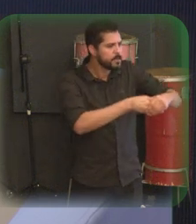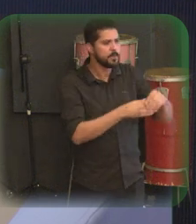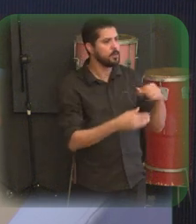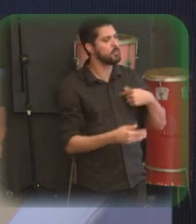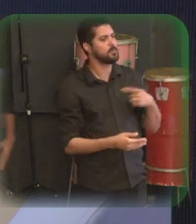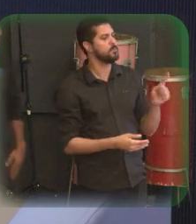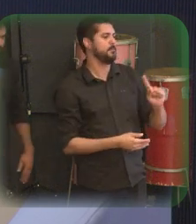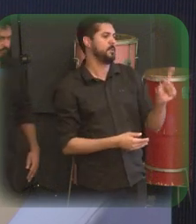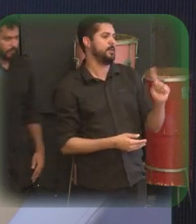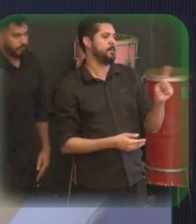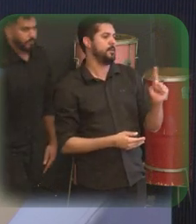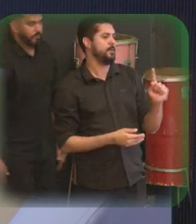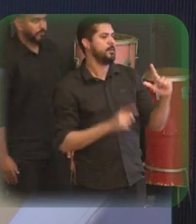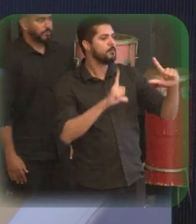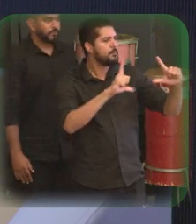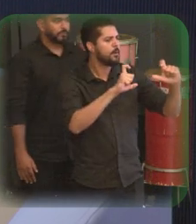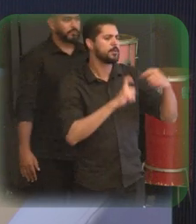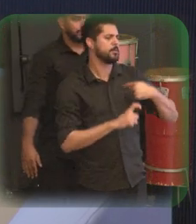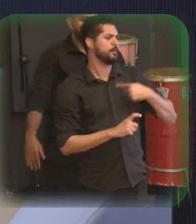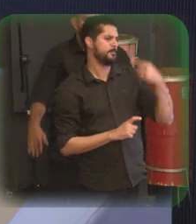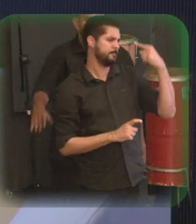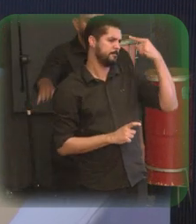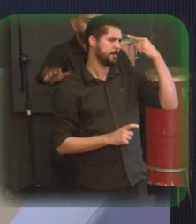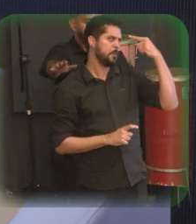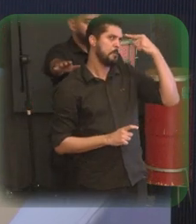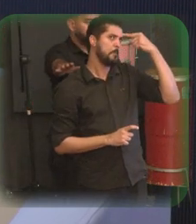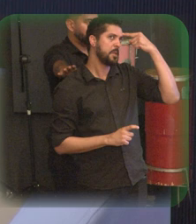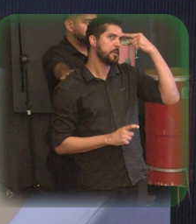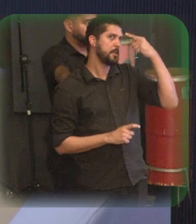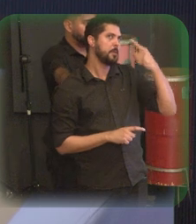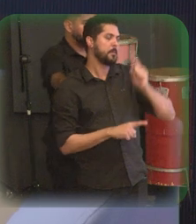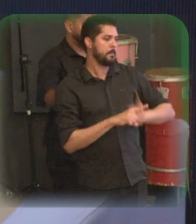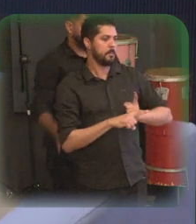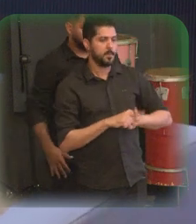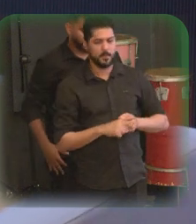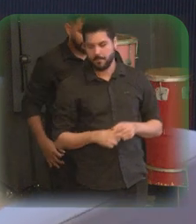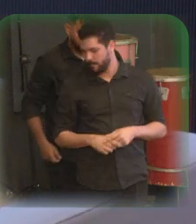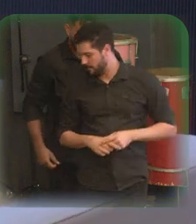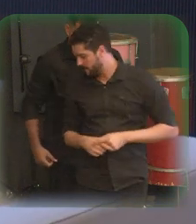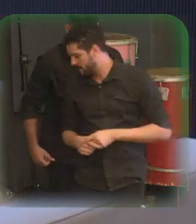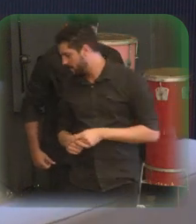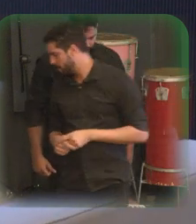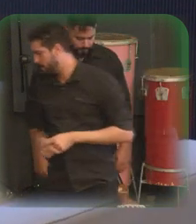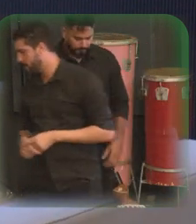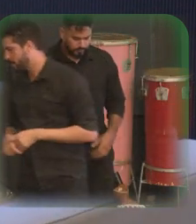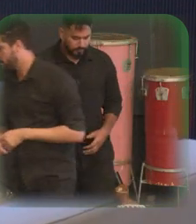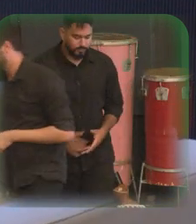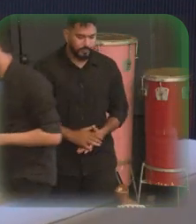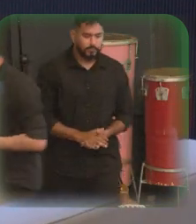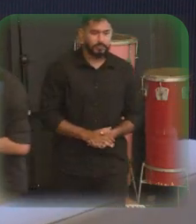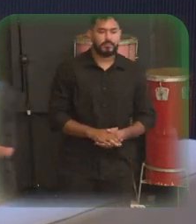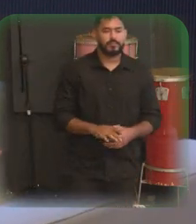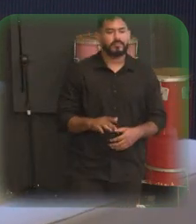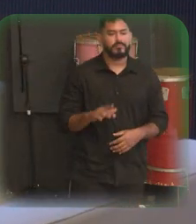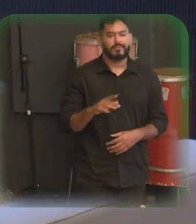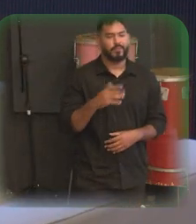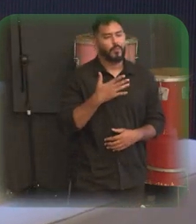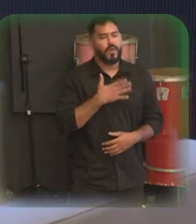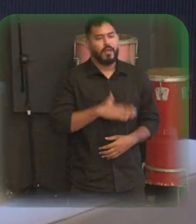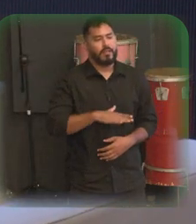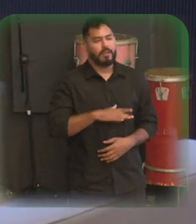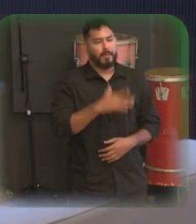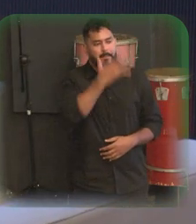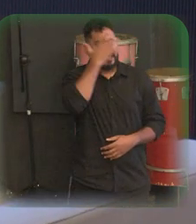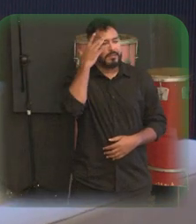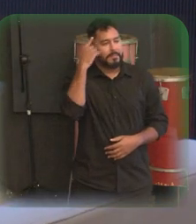foto. Pensei muito se eu via, porque jamais eu gostaria que alguém pudesse pensar de que eu estava querendo me promover